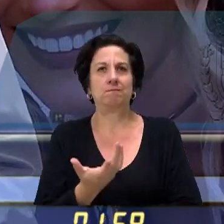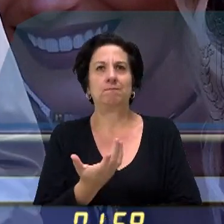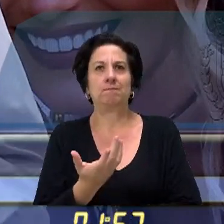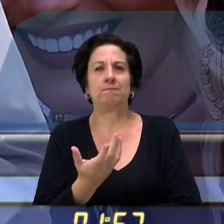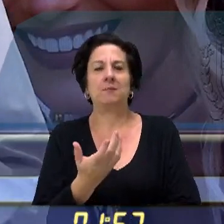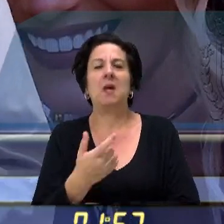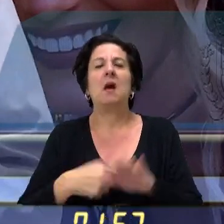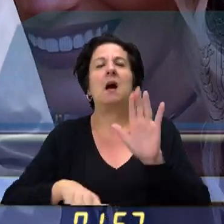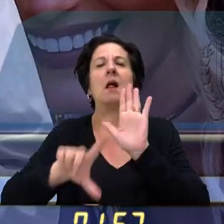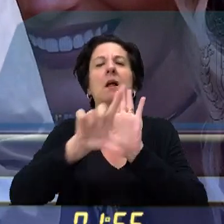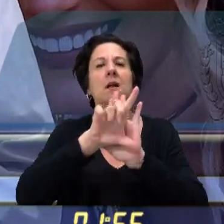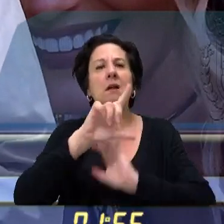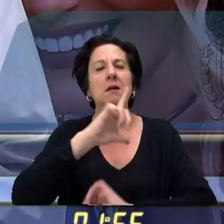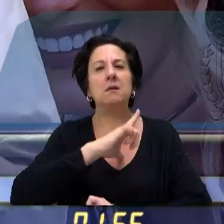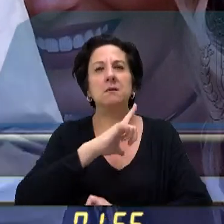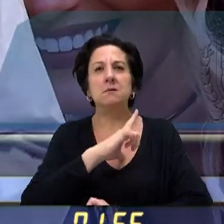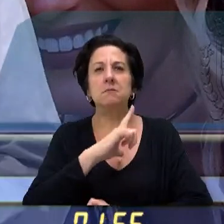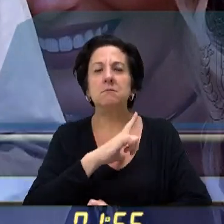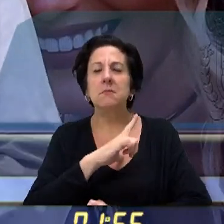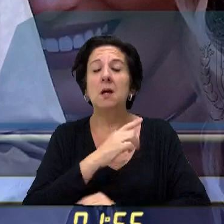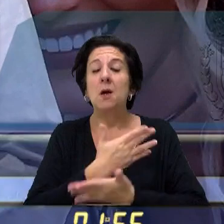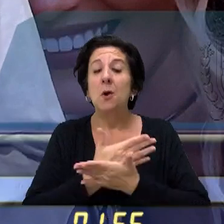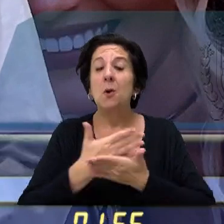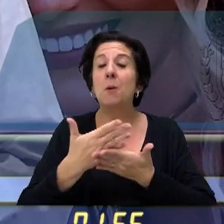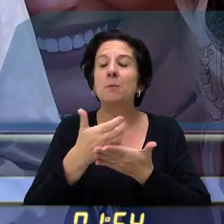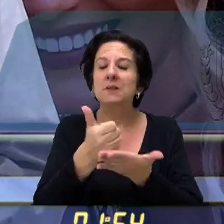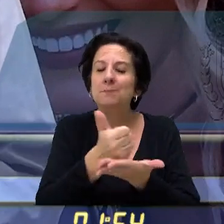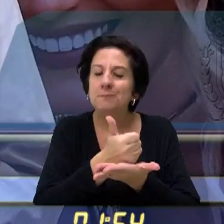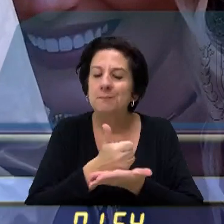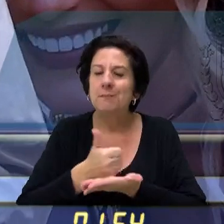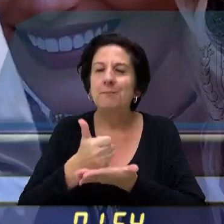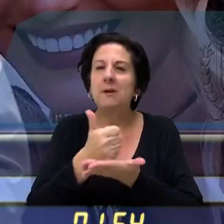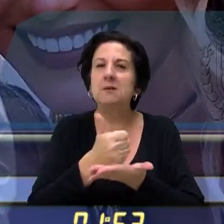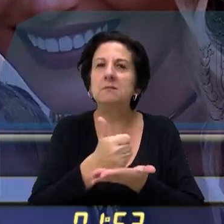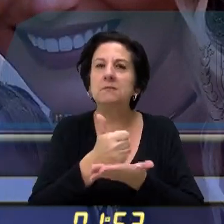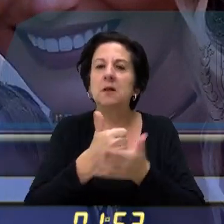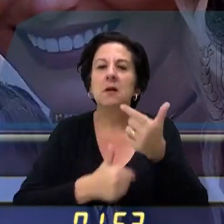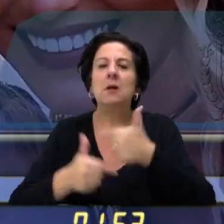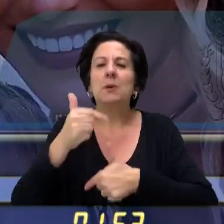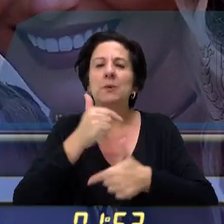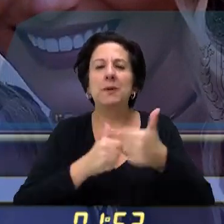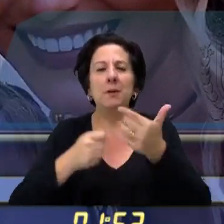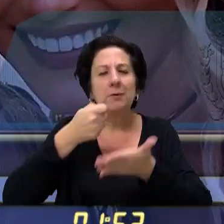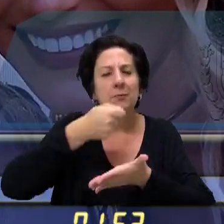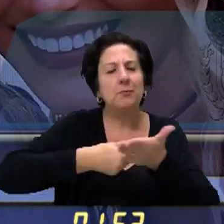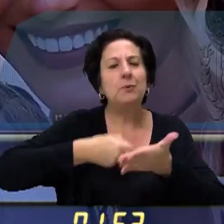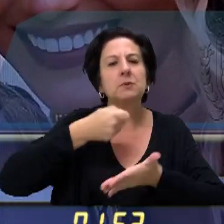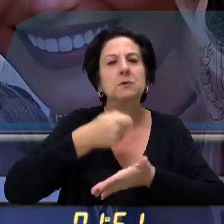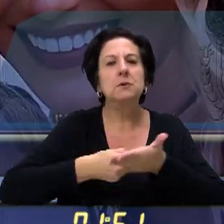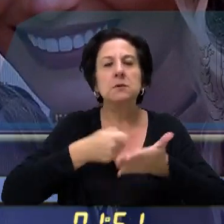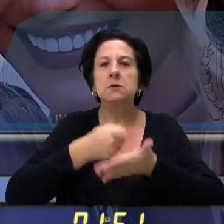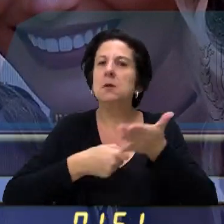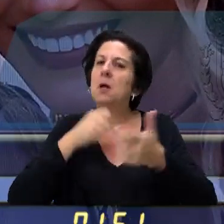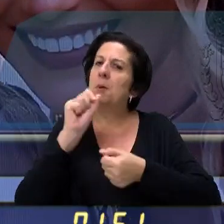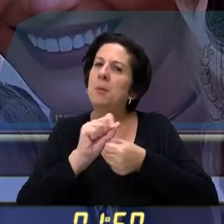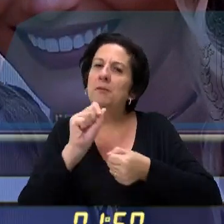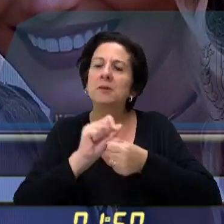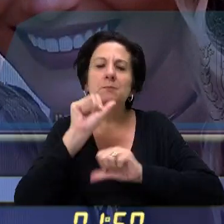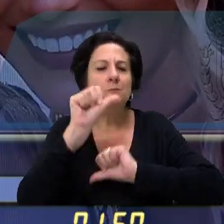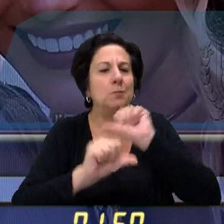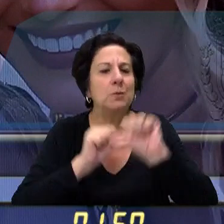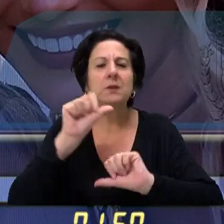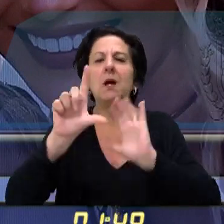nossa legislação, e nós temos que começar na base, um trabalho forçado para que a legislação seja